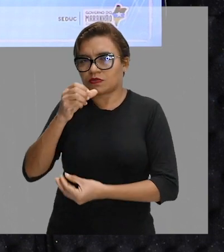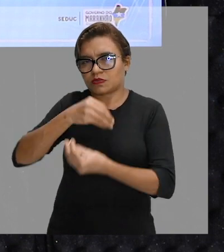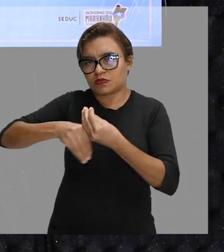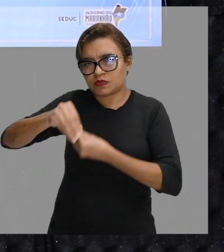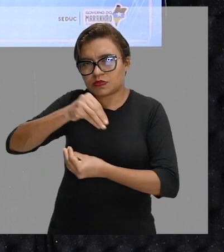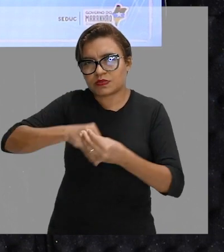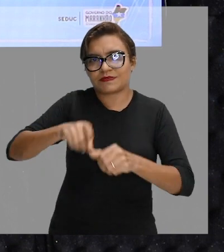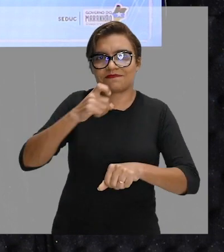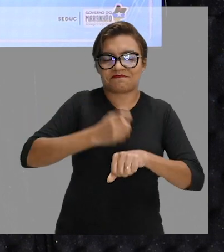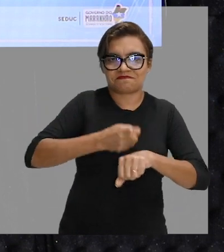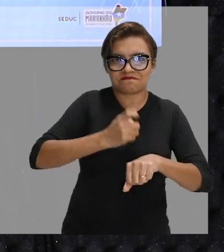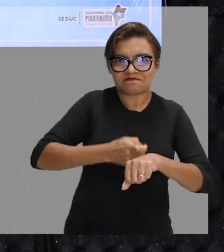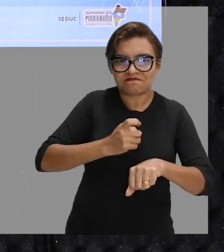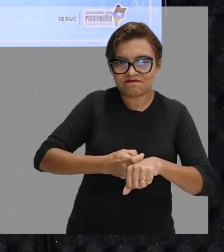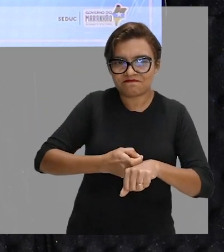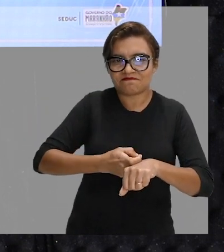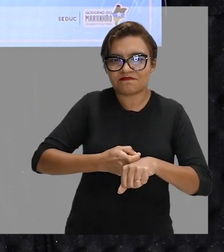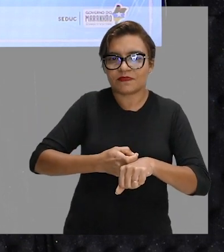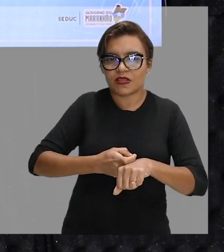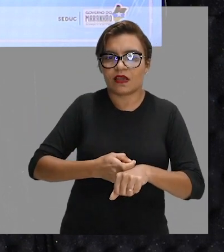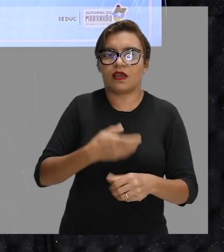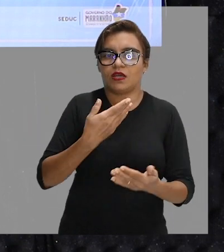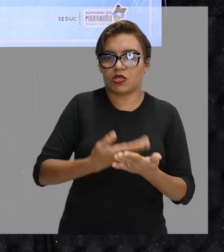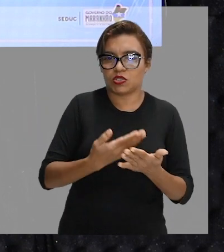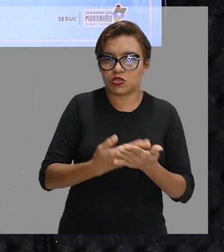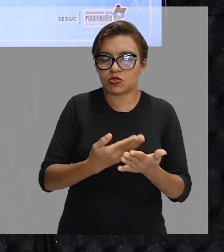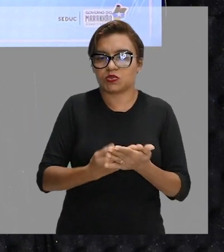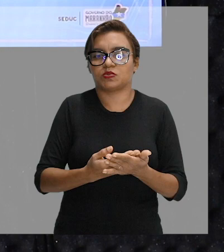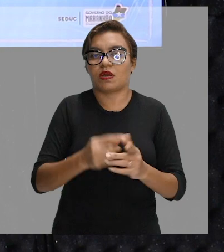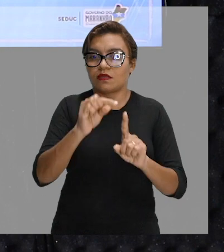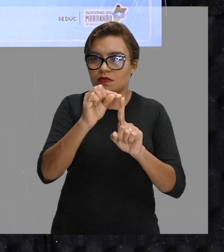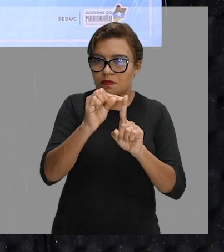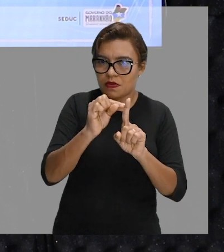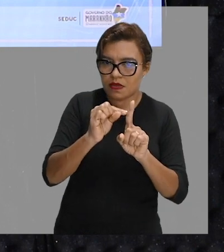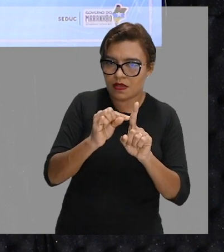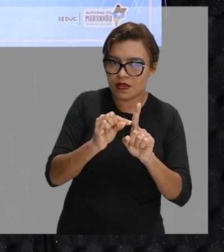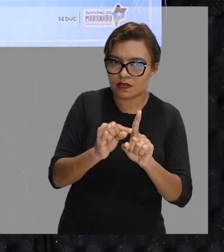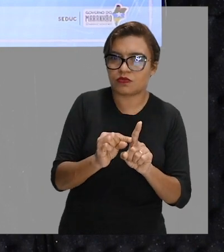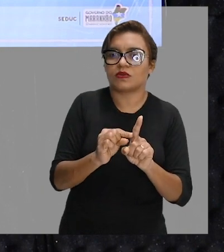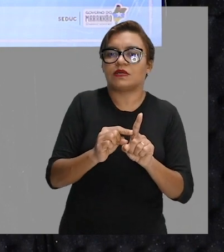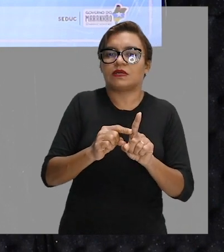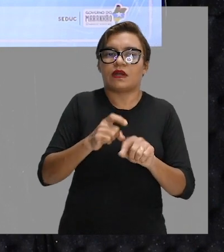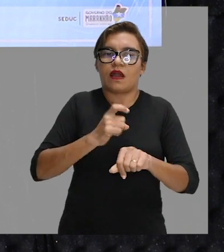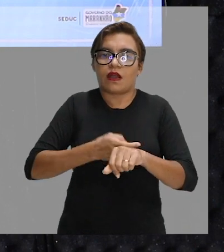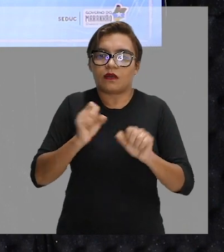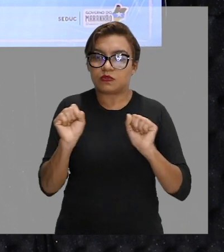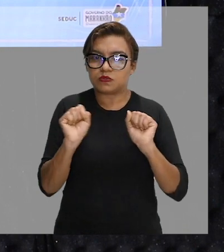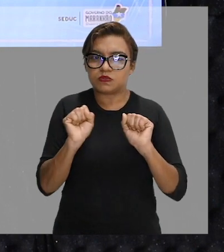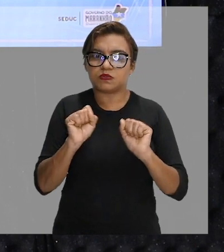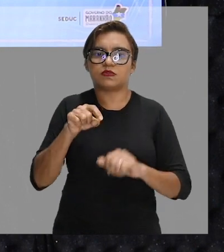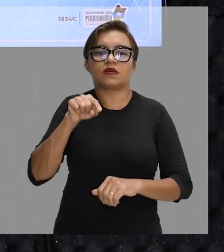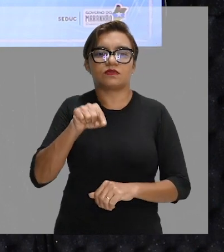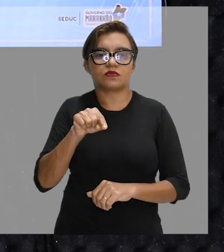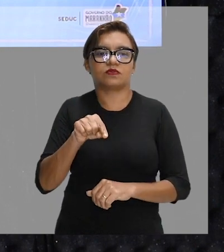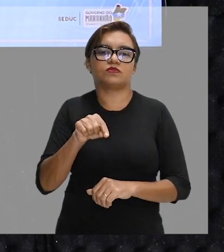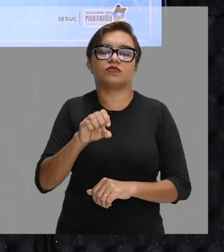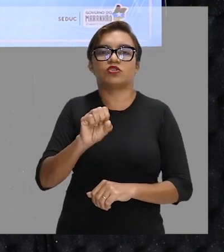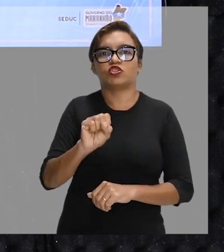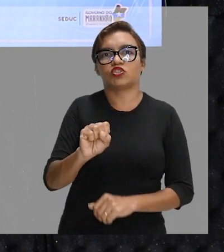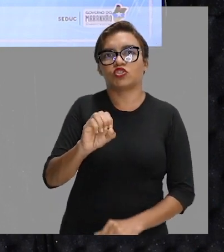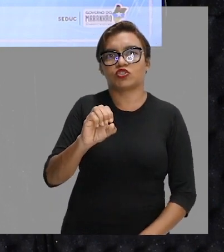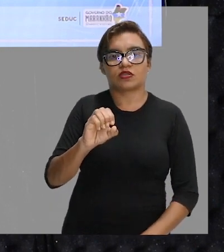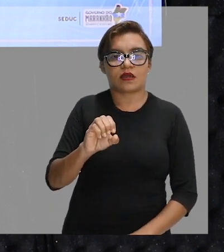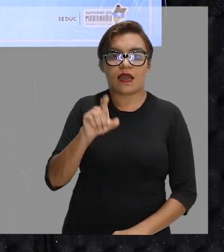da temperatura de congelamento de um solvente em uma solução. Então, a diminuição da temperatura de congelamento chamamos